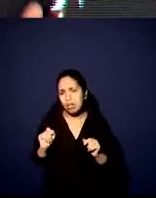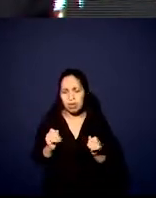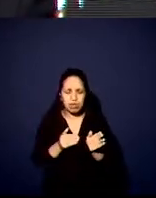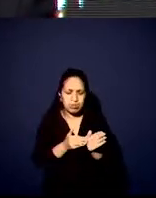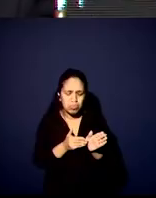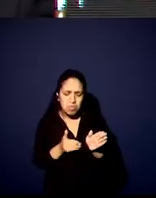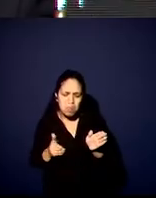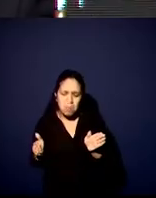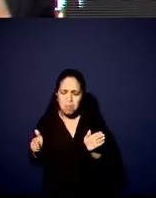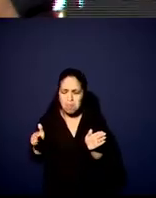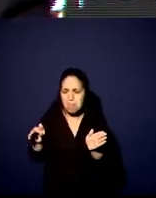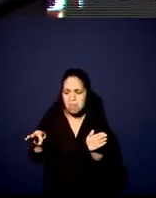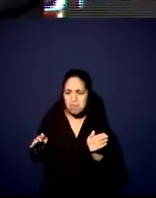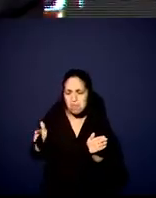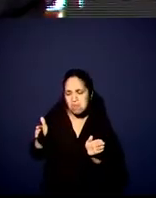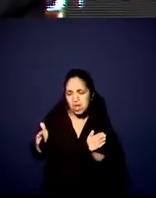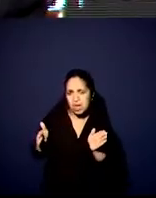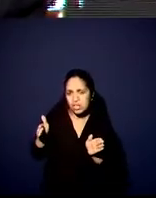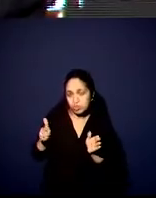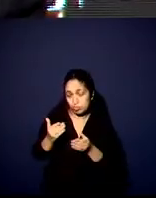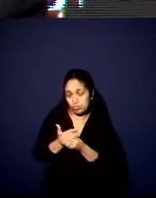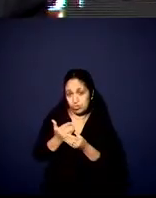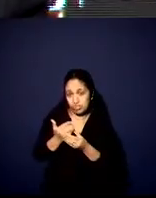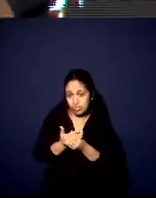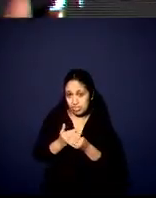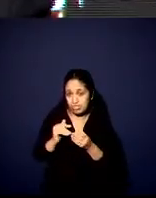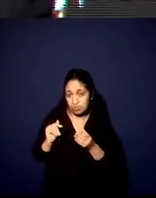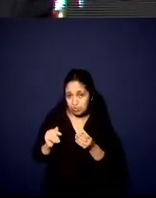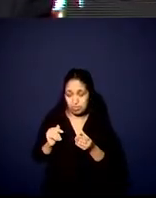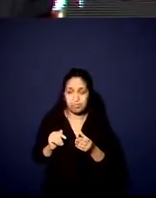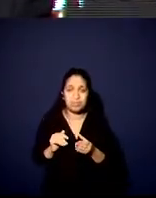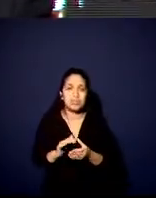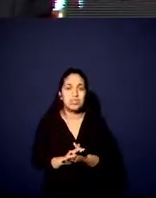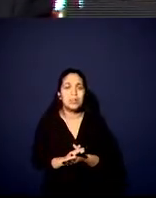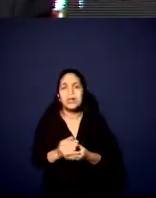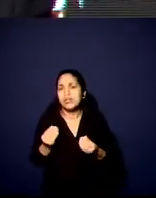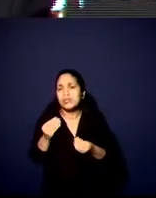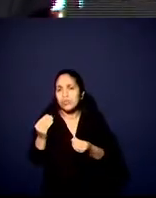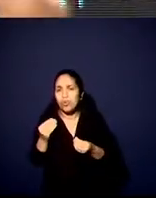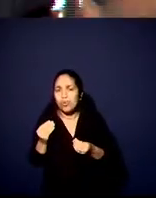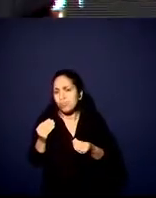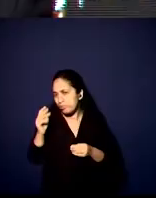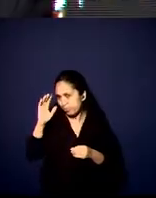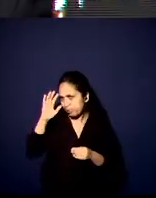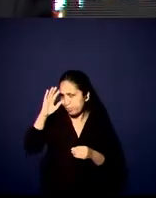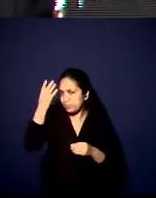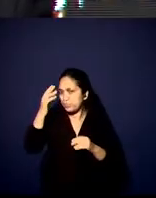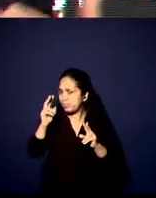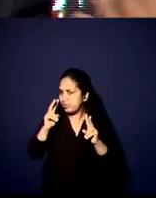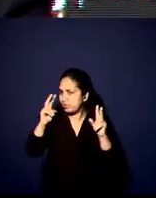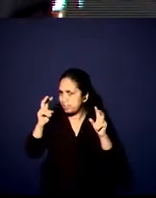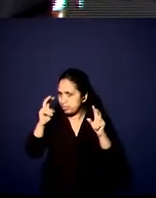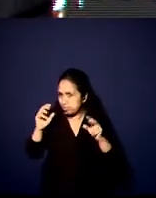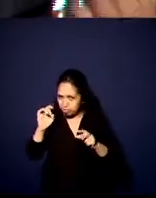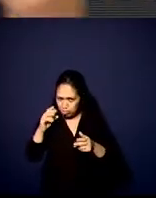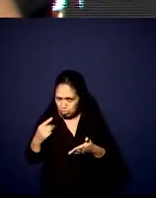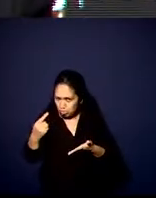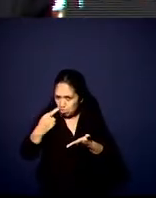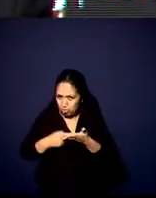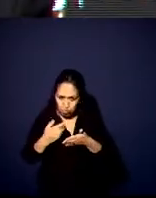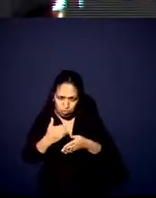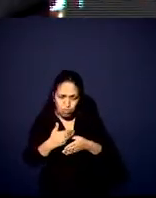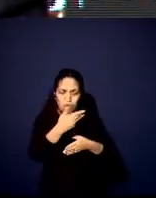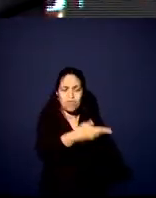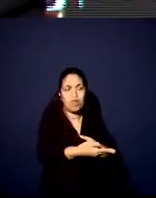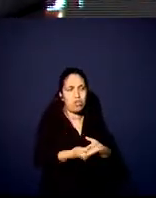processuais mas uma Medida Provisória no congresso nacional para tratar desse assunto não vai se fiar por um acordo que aconteceu fora